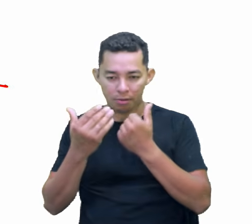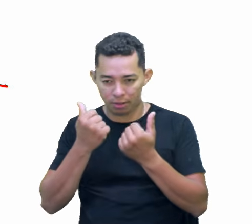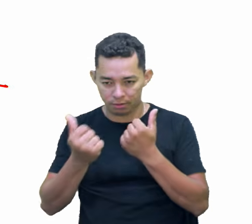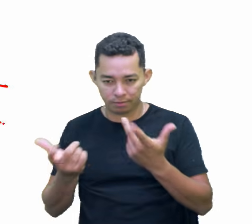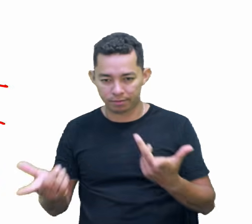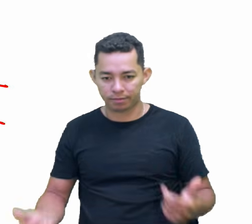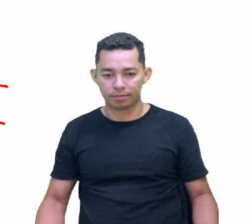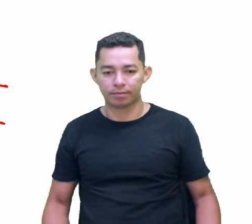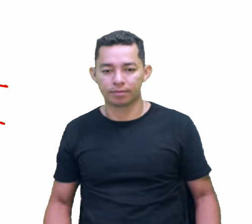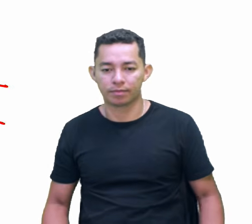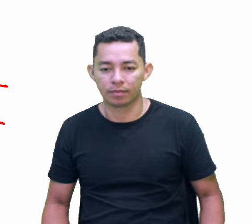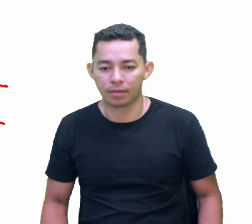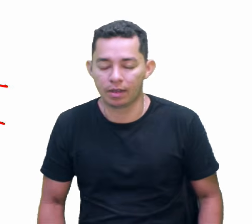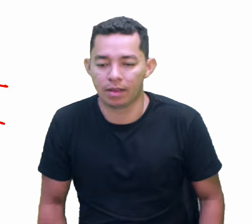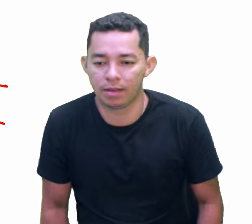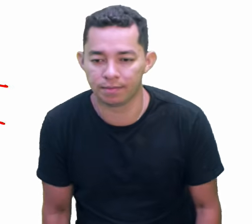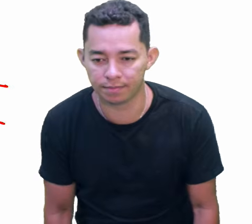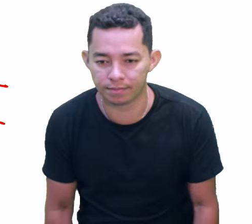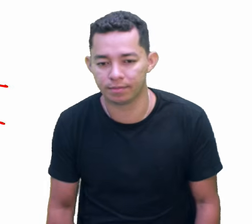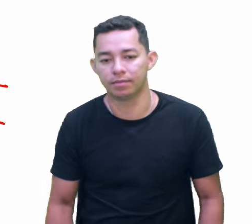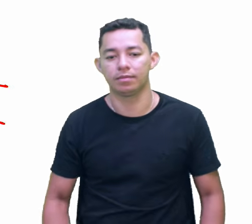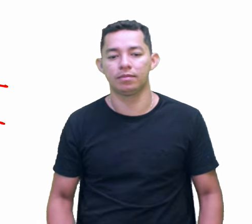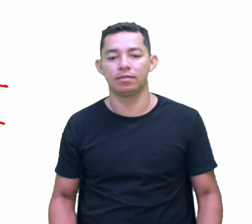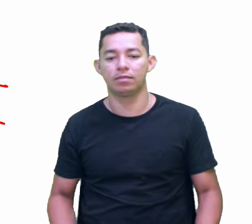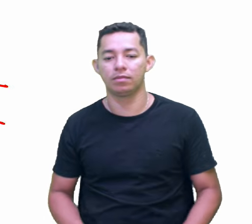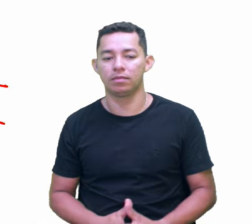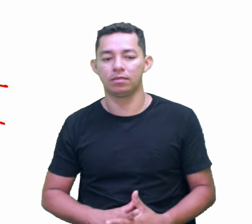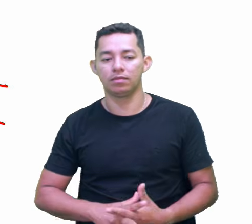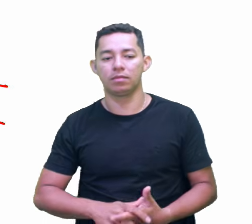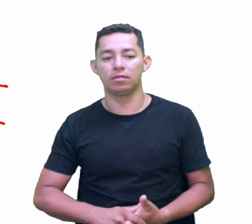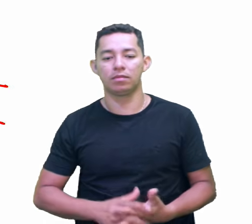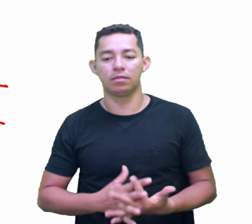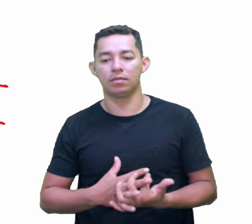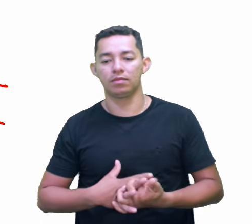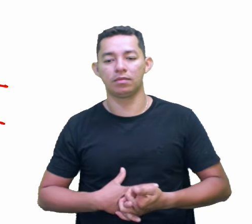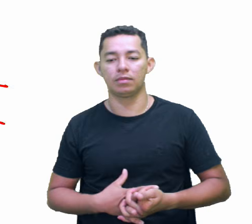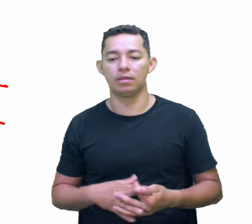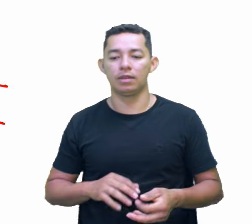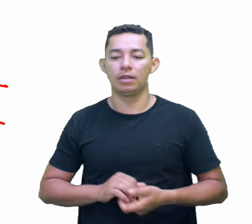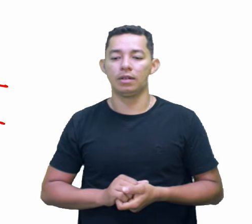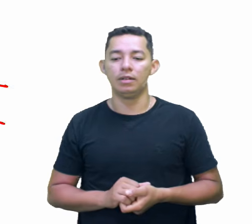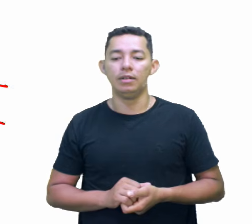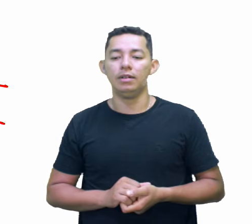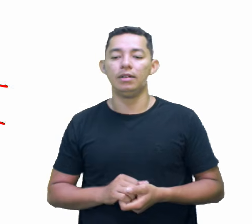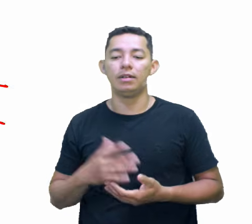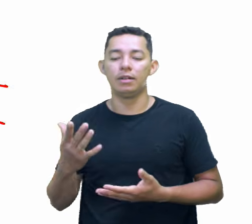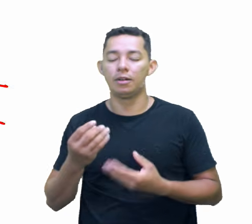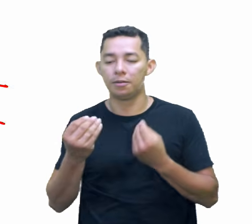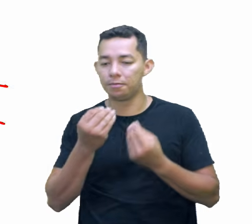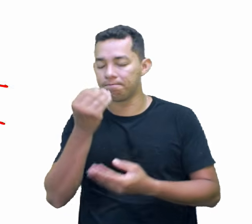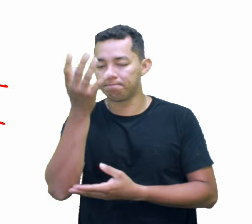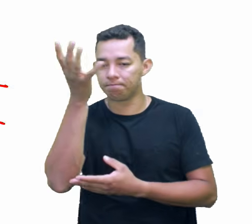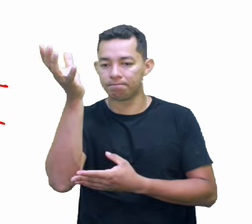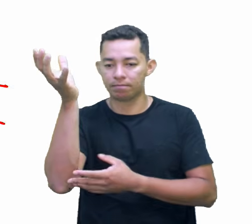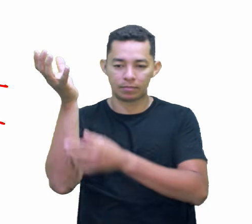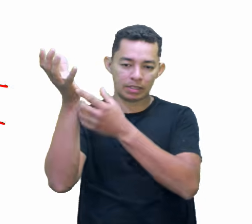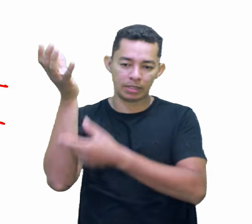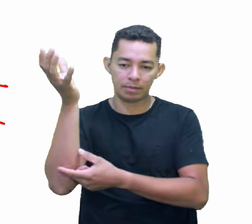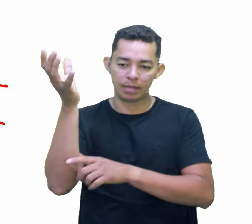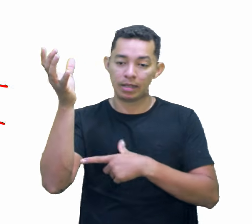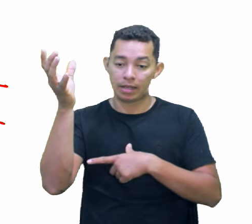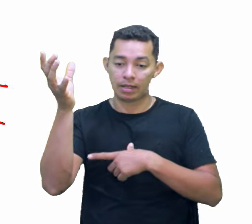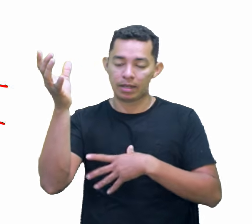alimentação, estivação e reações fotoperiódicas, né? Como plantas que têm ali afinidade